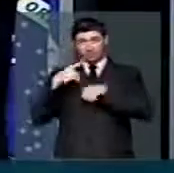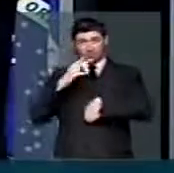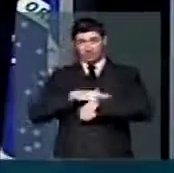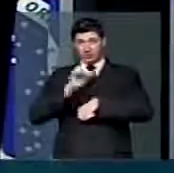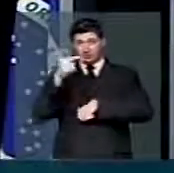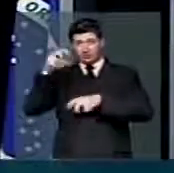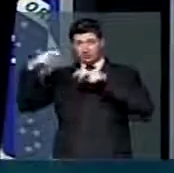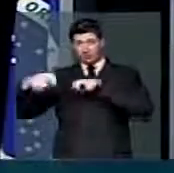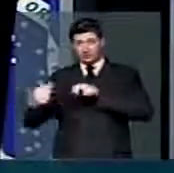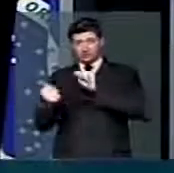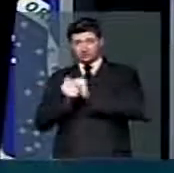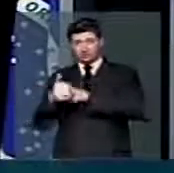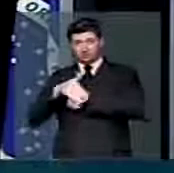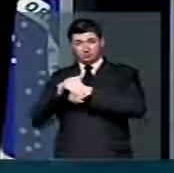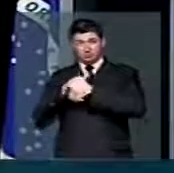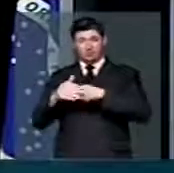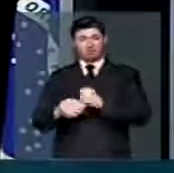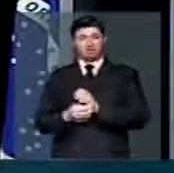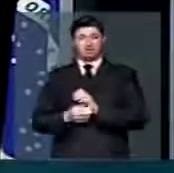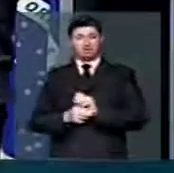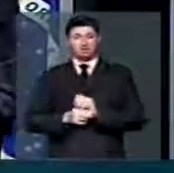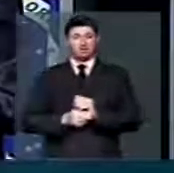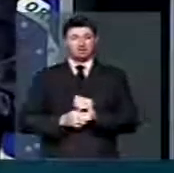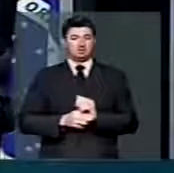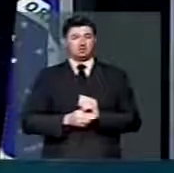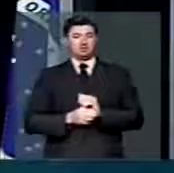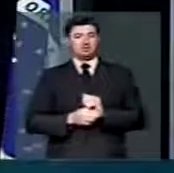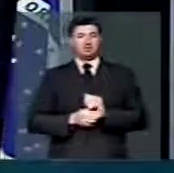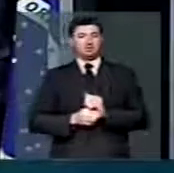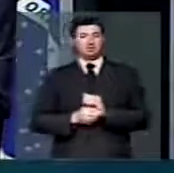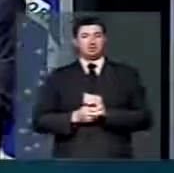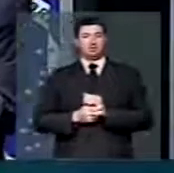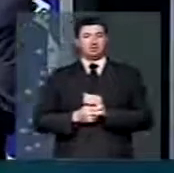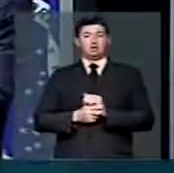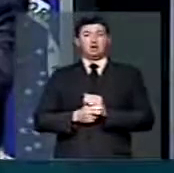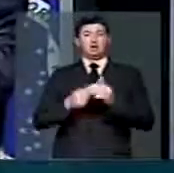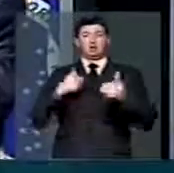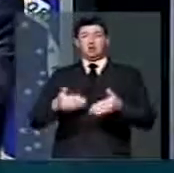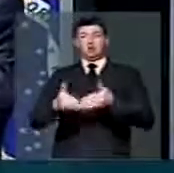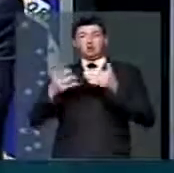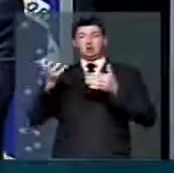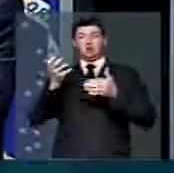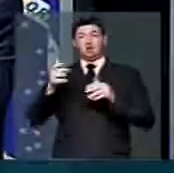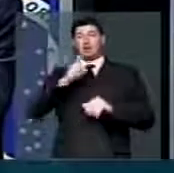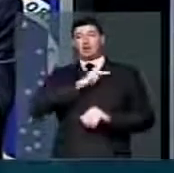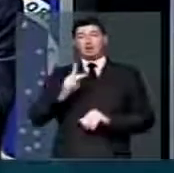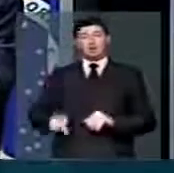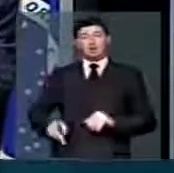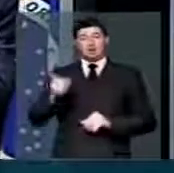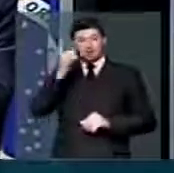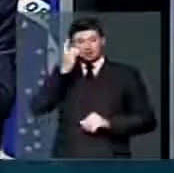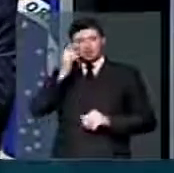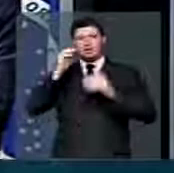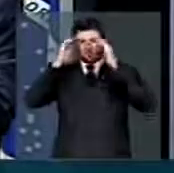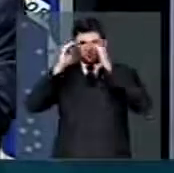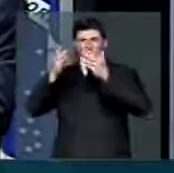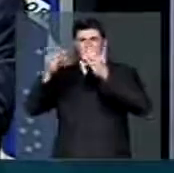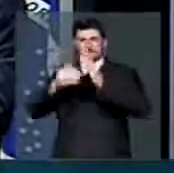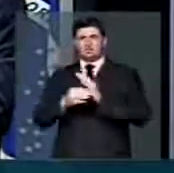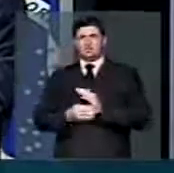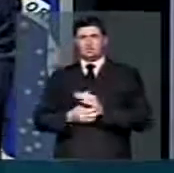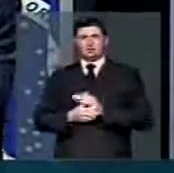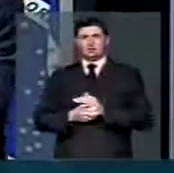tempo para conversar com a presidenta da República, eu quero que o senhor transmita à presidenta da República, com muito